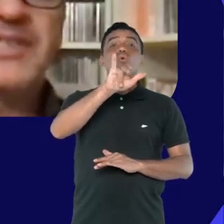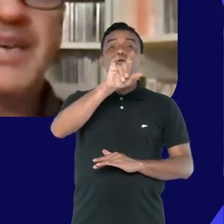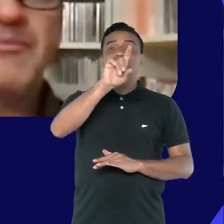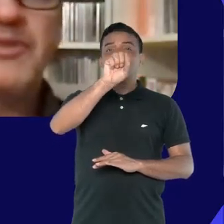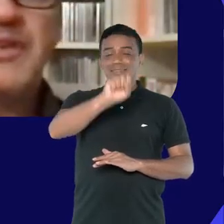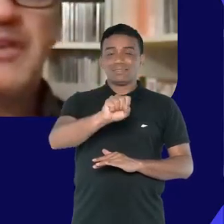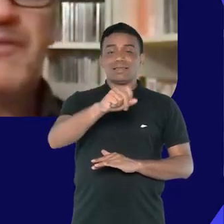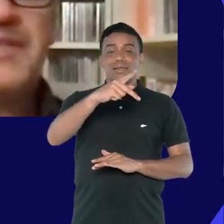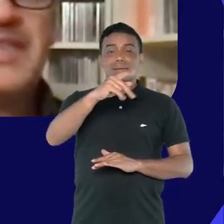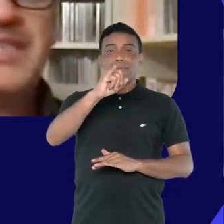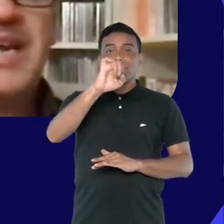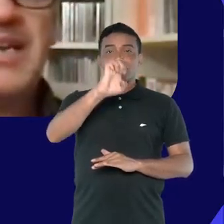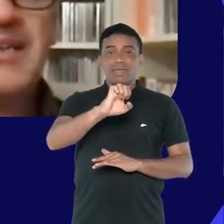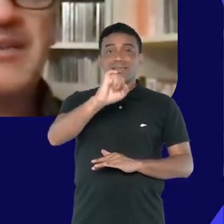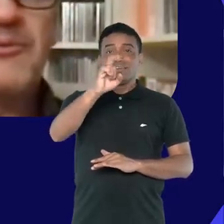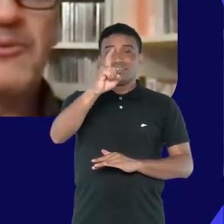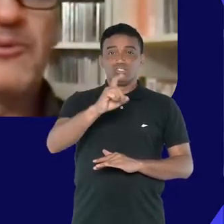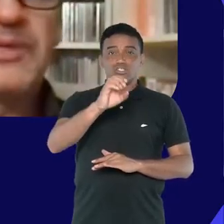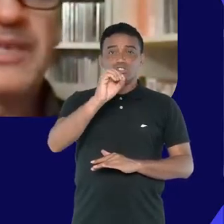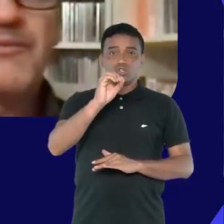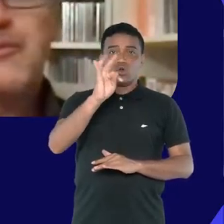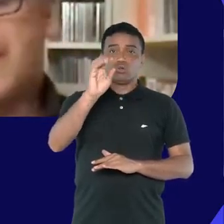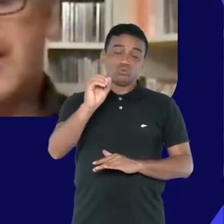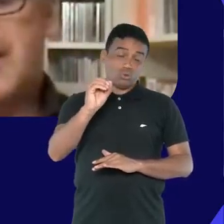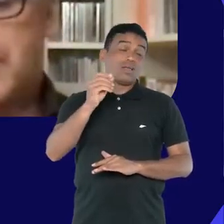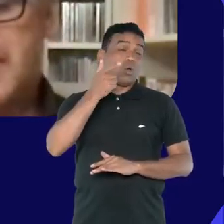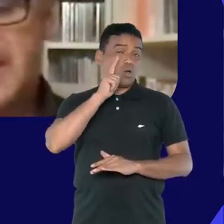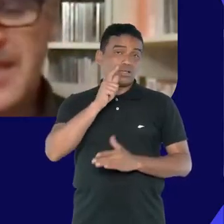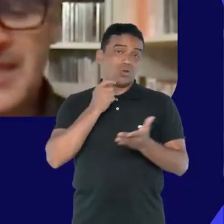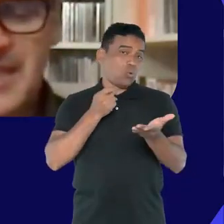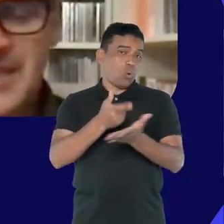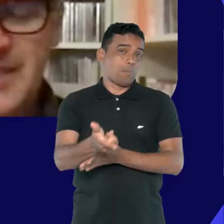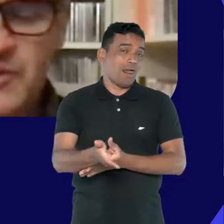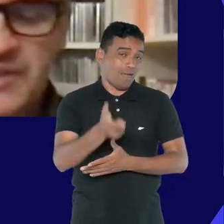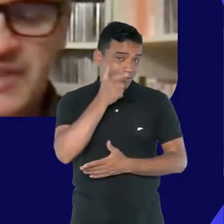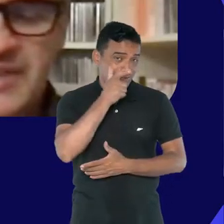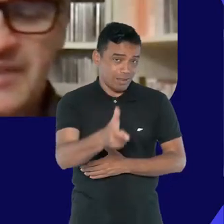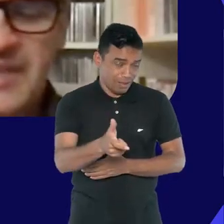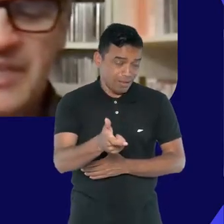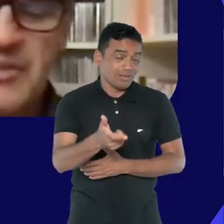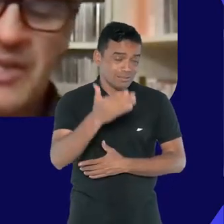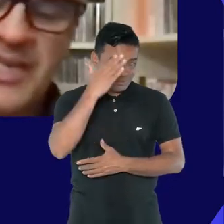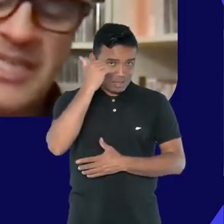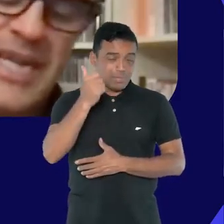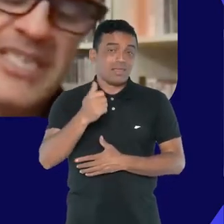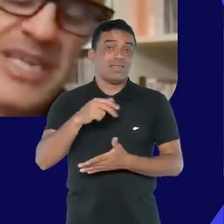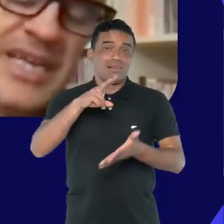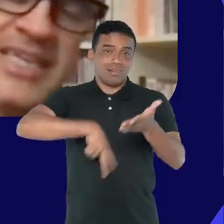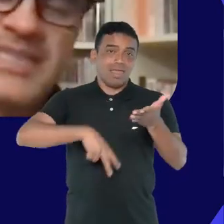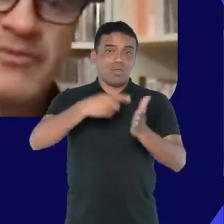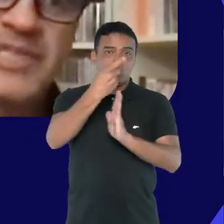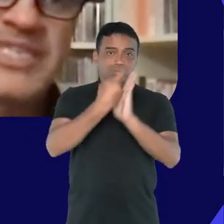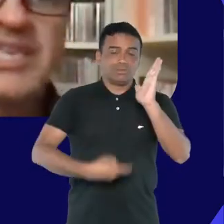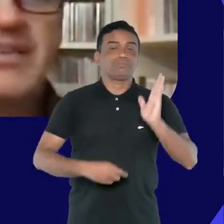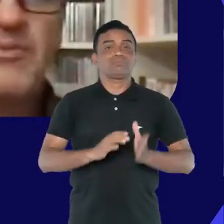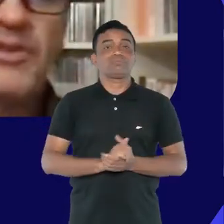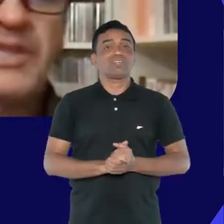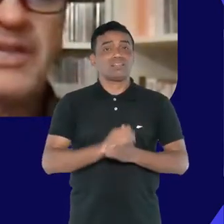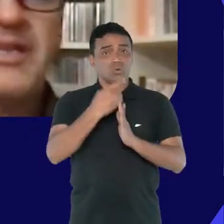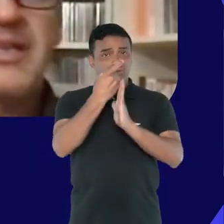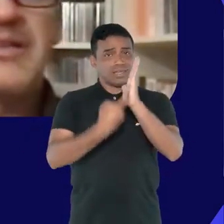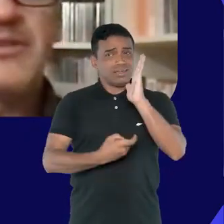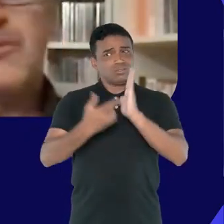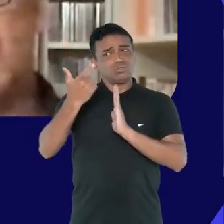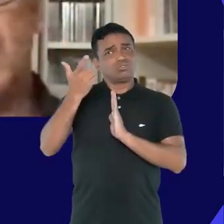talvez aí consigamos fazer chegar um livro a quem possa ter interesse em conhecer esse texto. E aí esse é um texto já